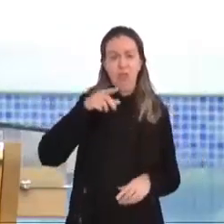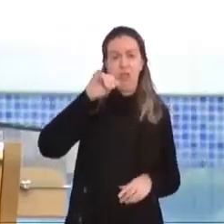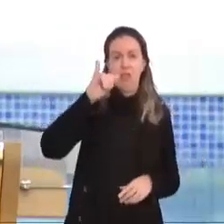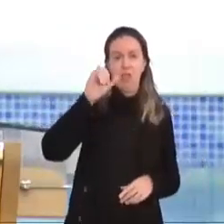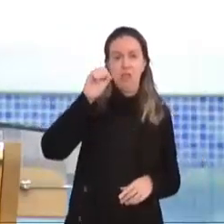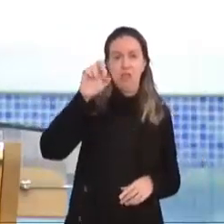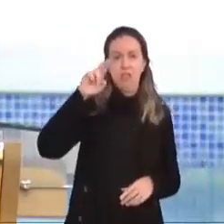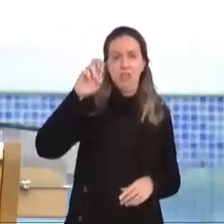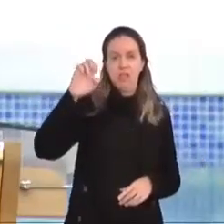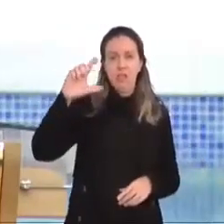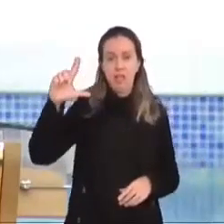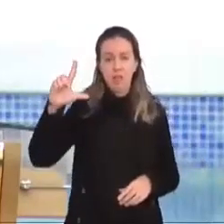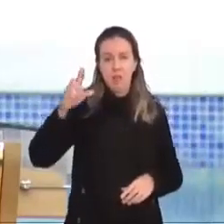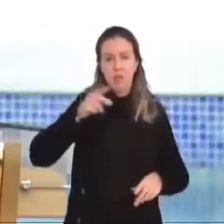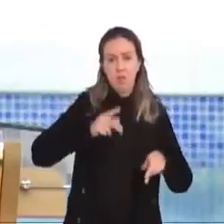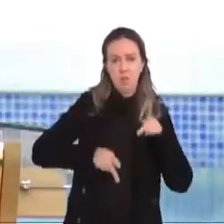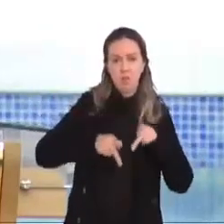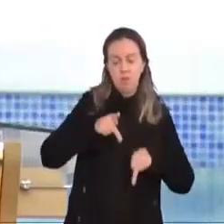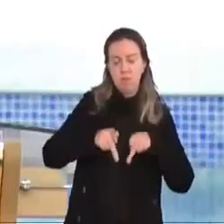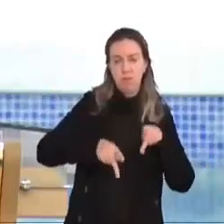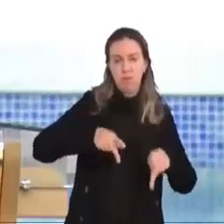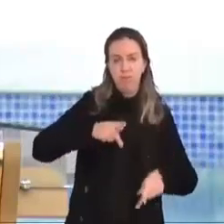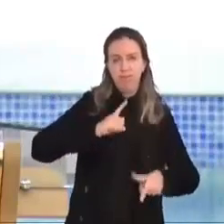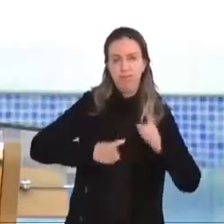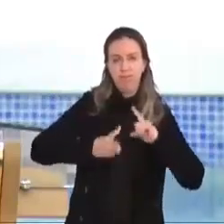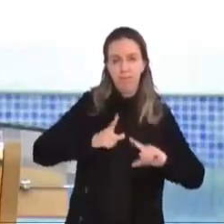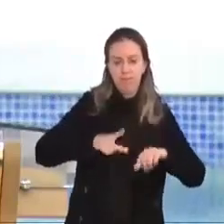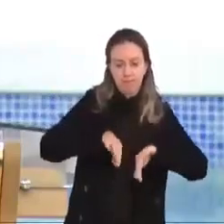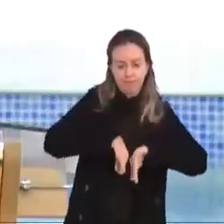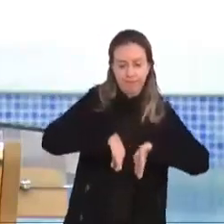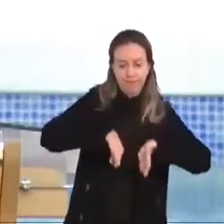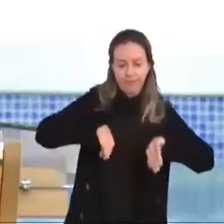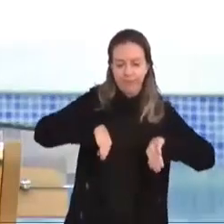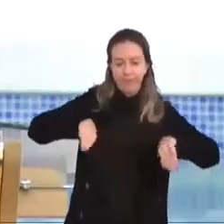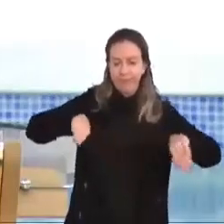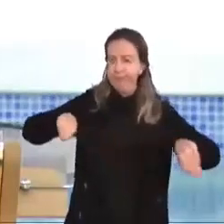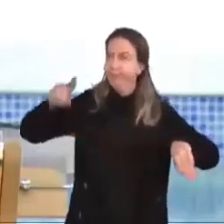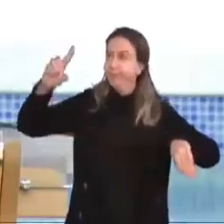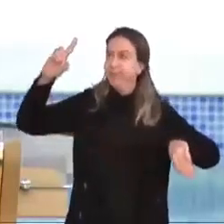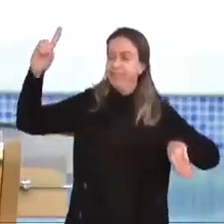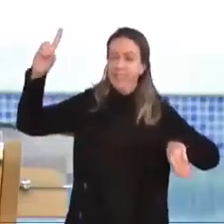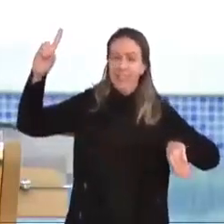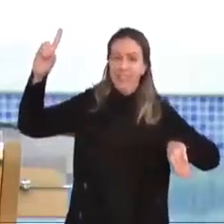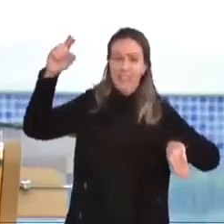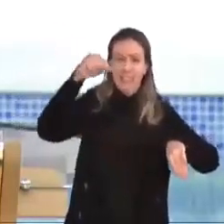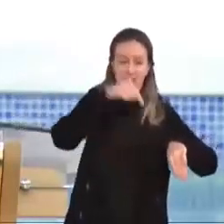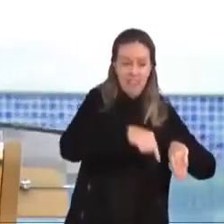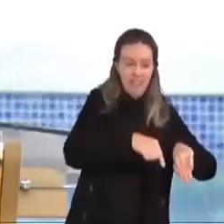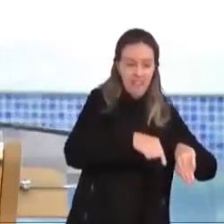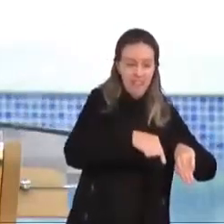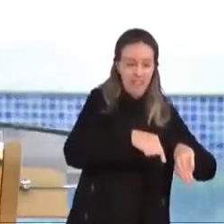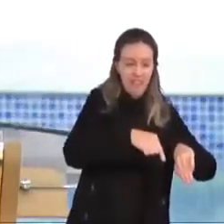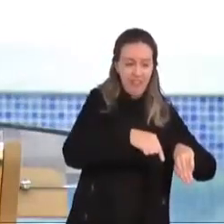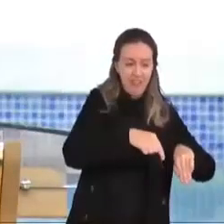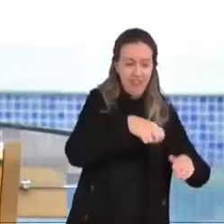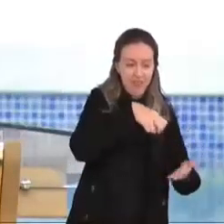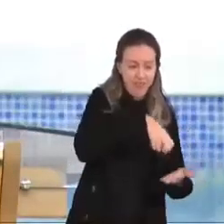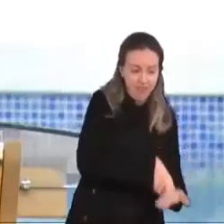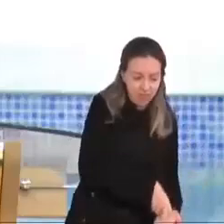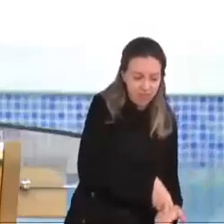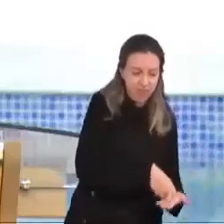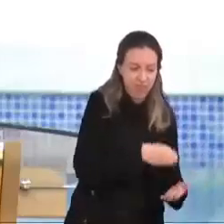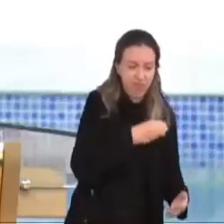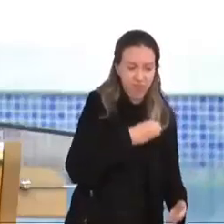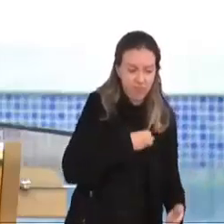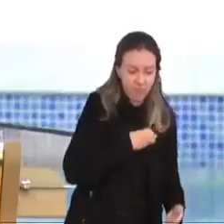de Deus é a indiferença de Deus. Pior do que a correção de Deus é quando Deus já nem